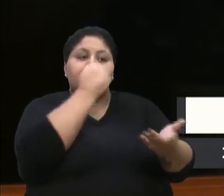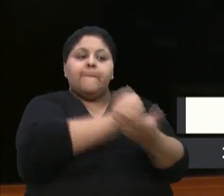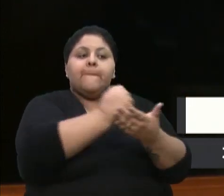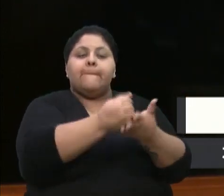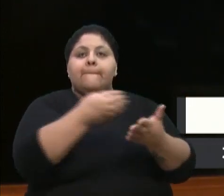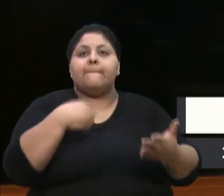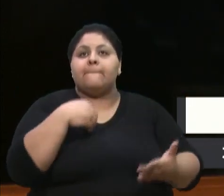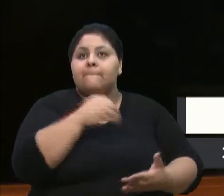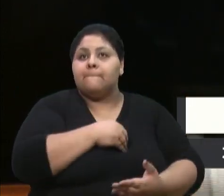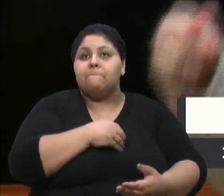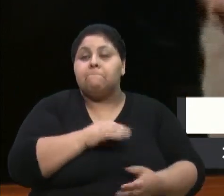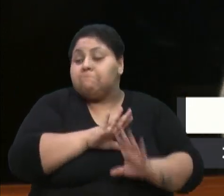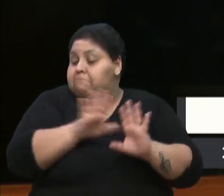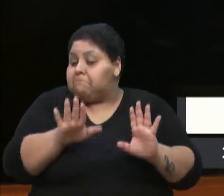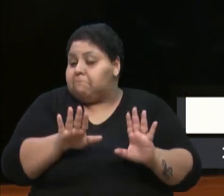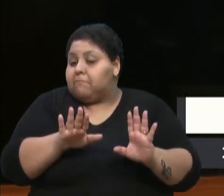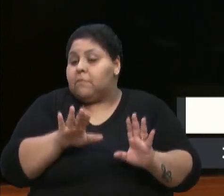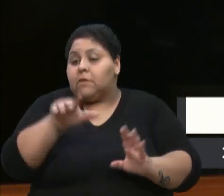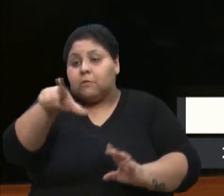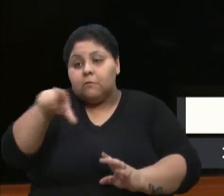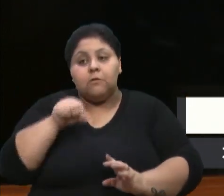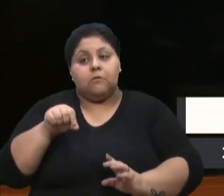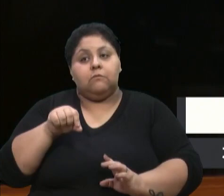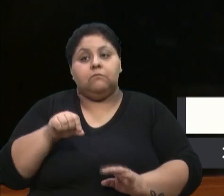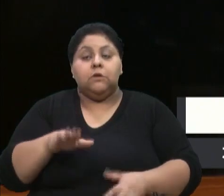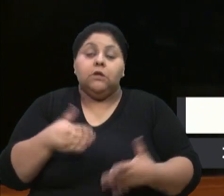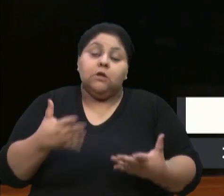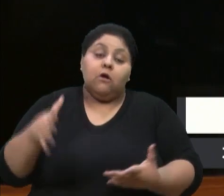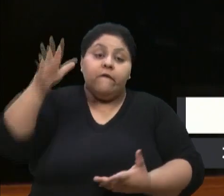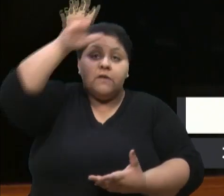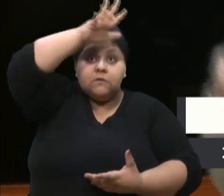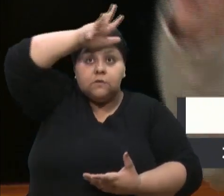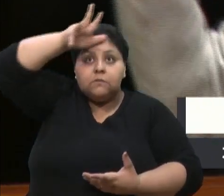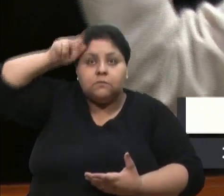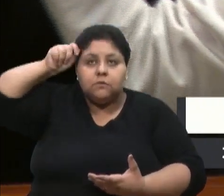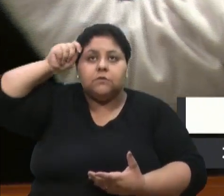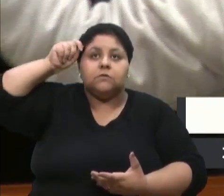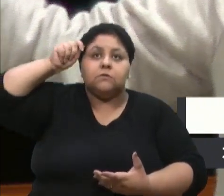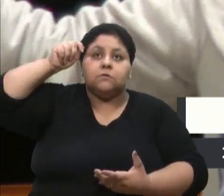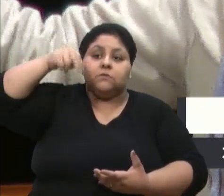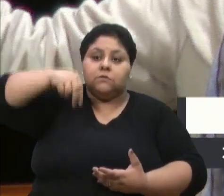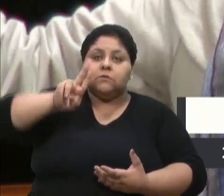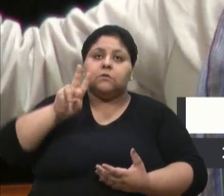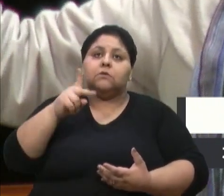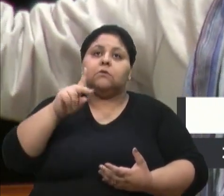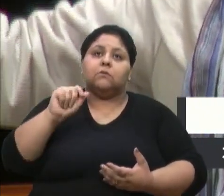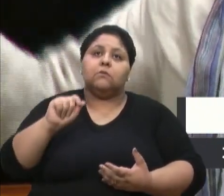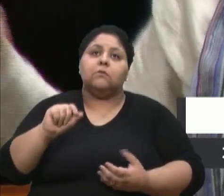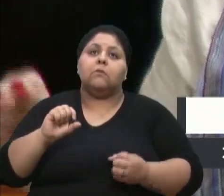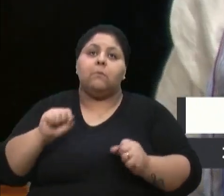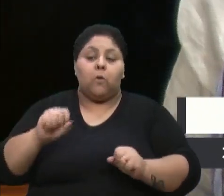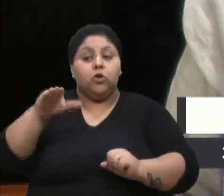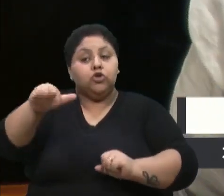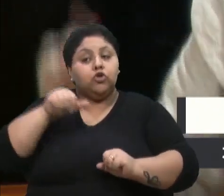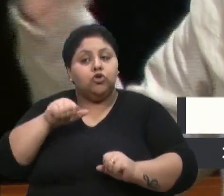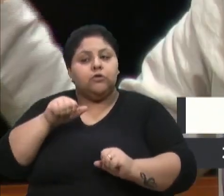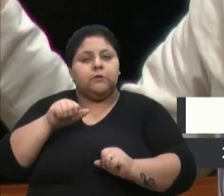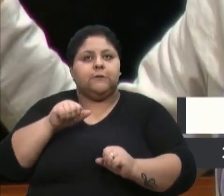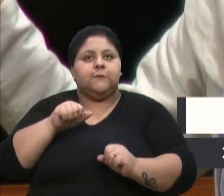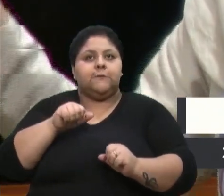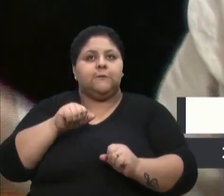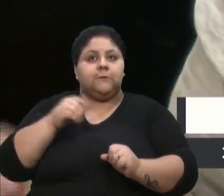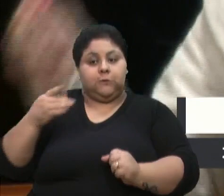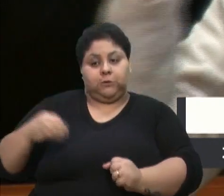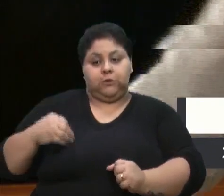ver alternativas. Talvez com a municipalização da UPA, pode-se contratar médico via empresas de